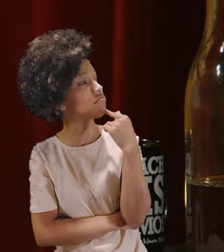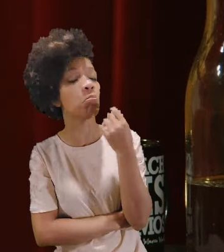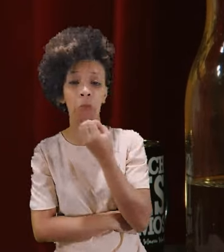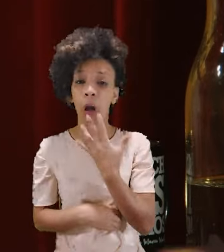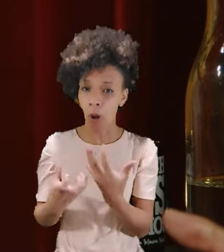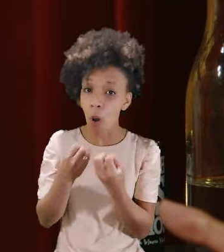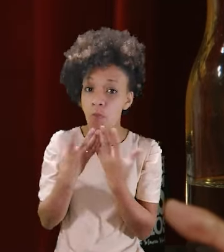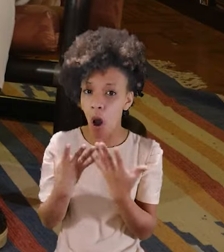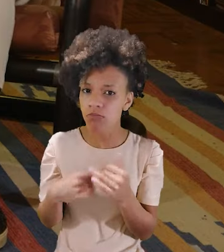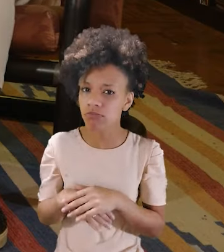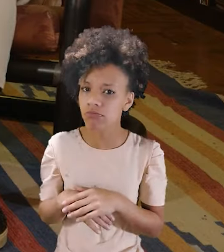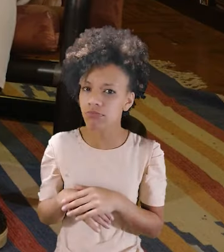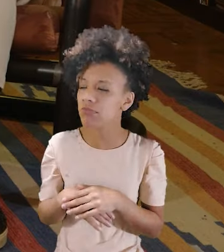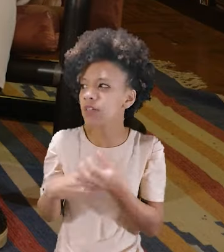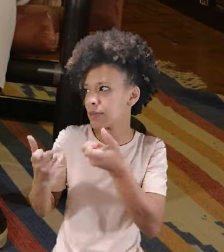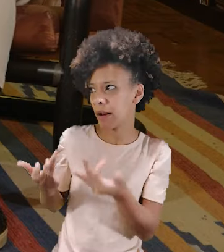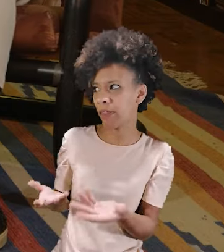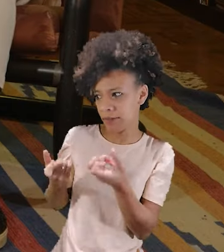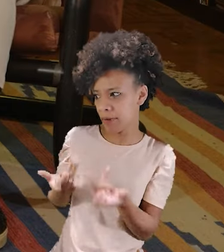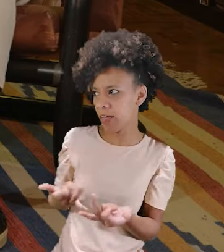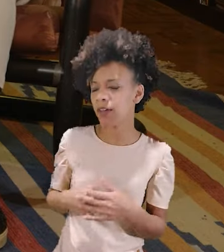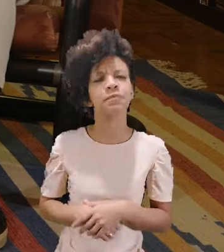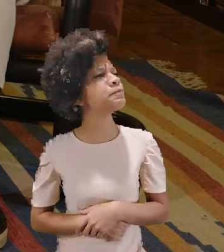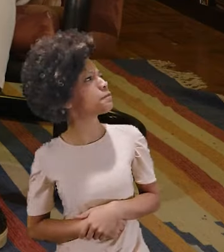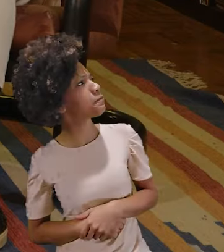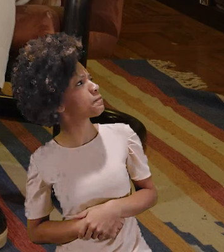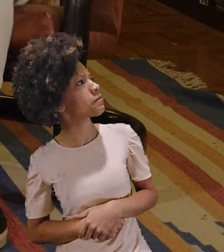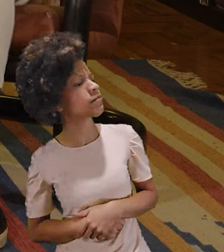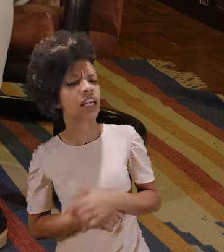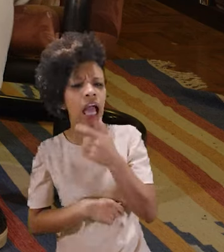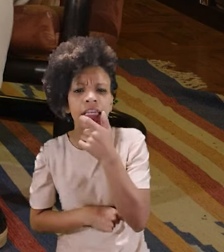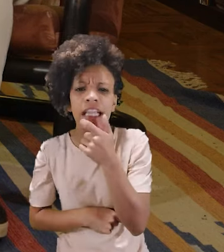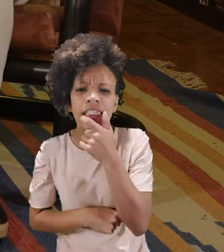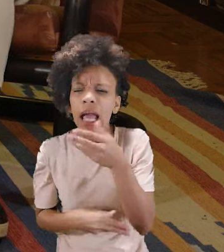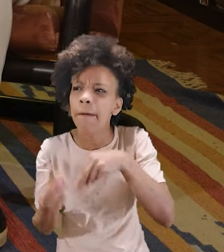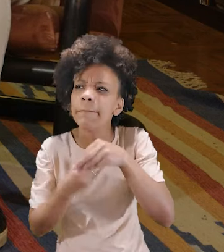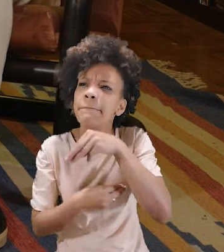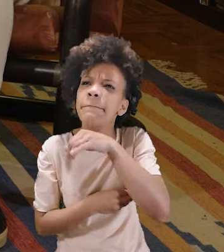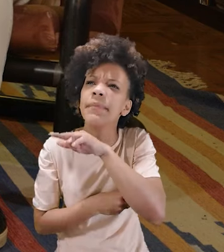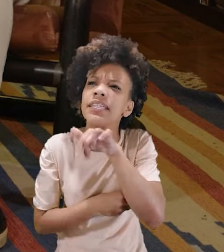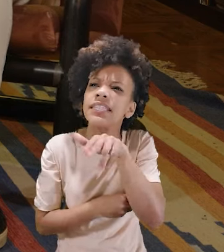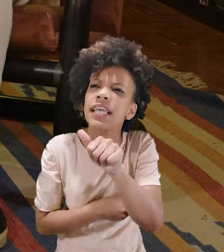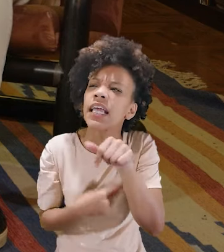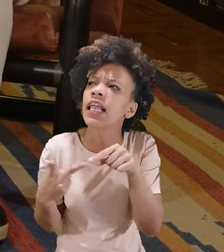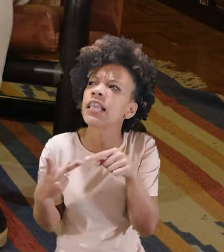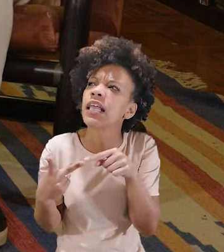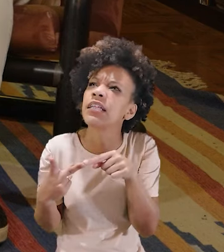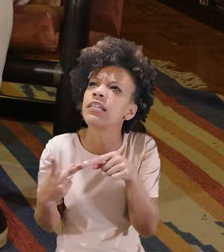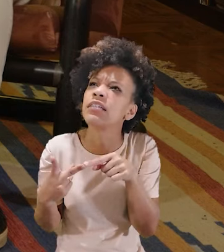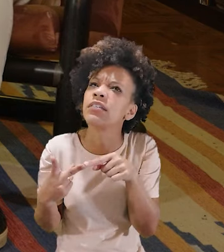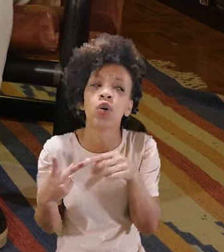é muito bom muito bom né Vai lavar foi me escreve porque a minha biscoito maizena um